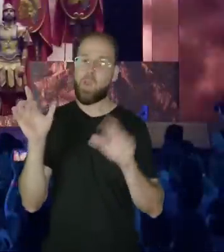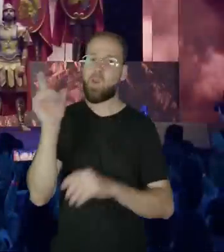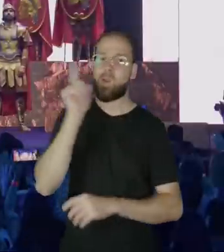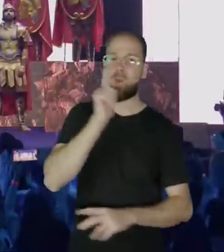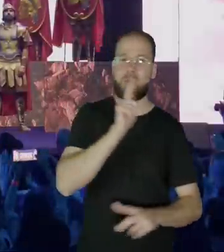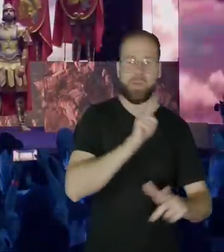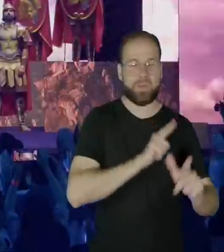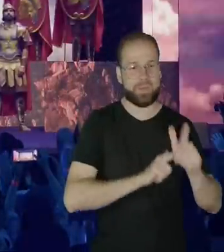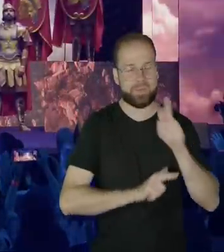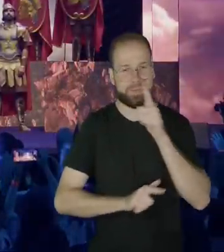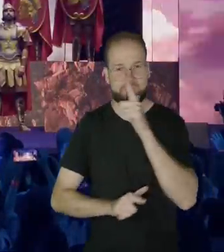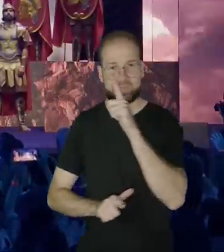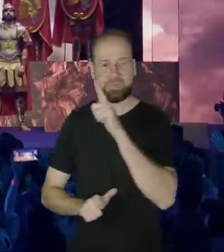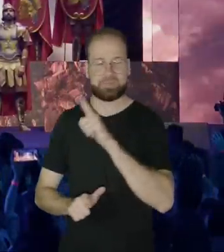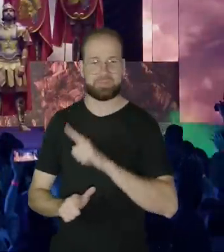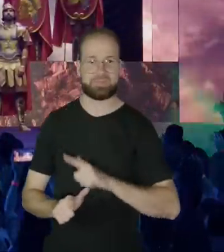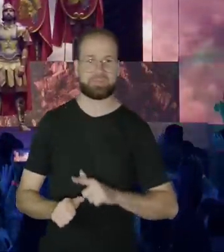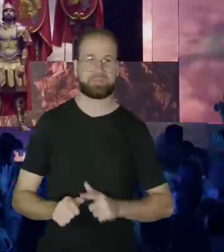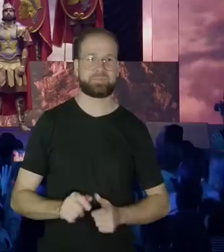encontrar.